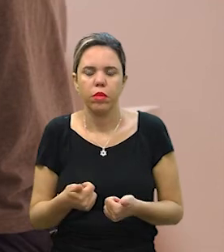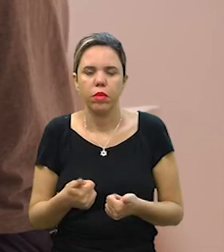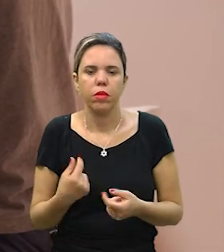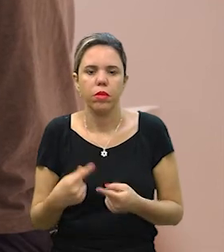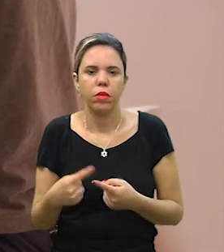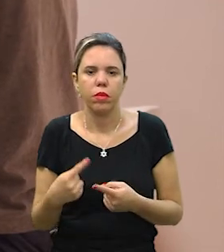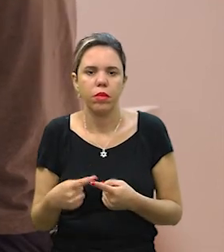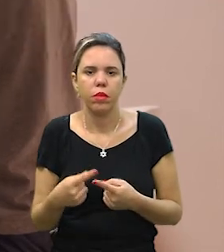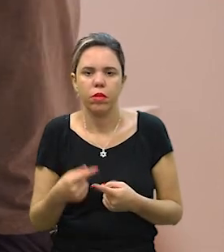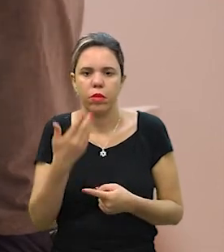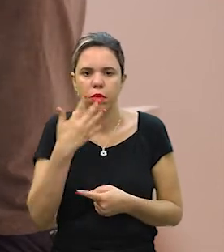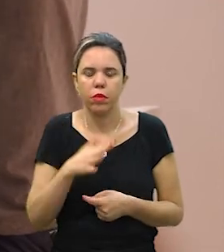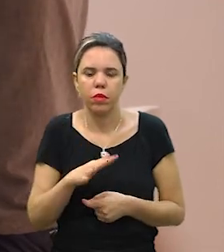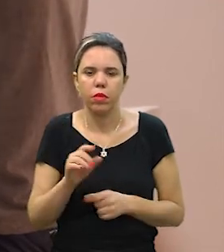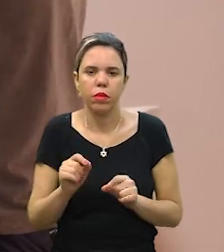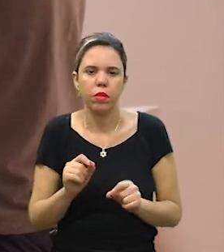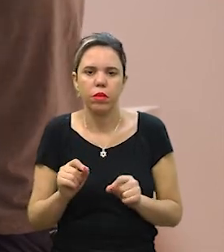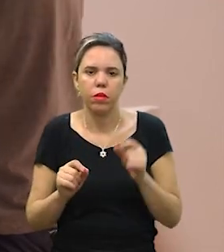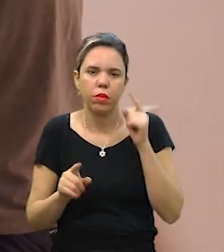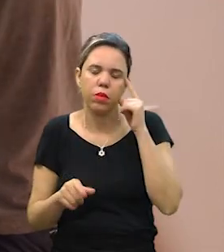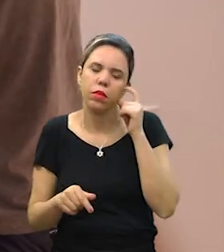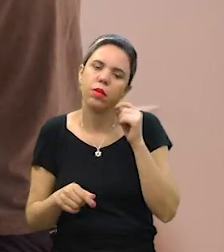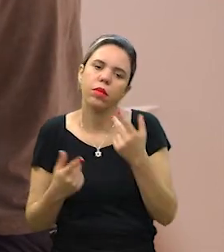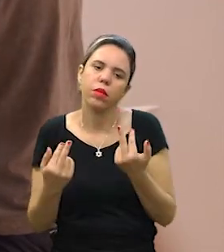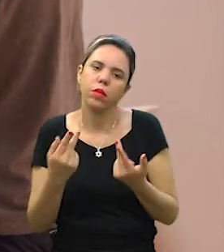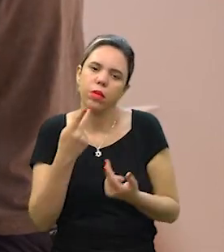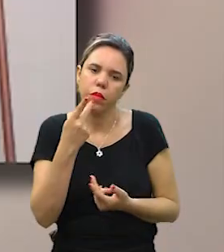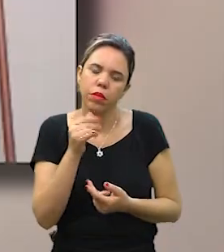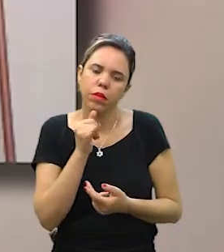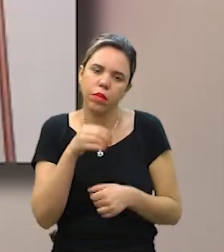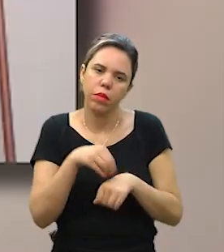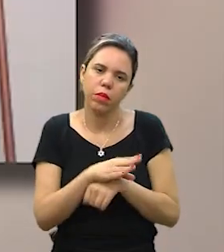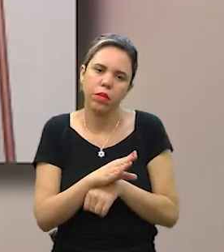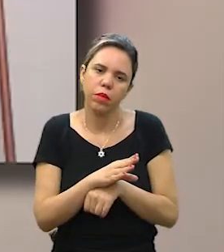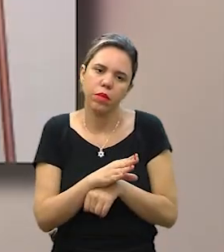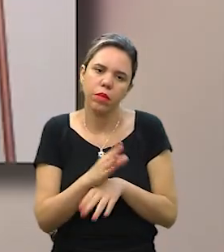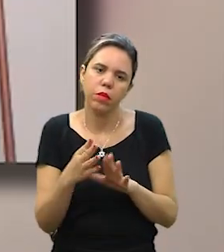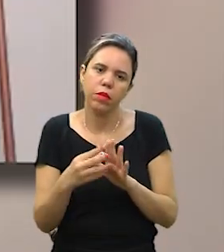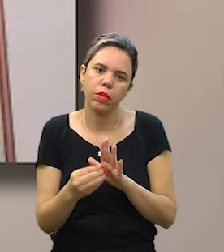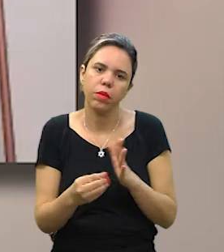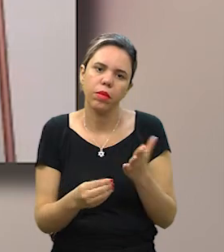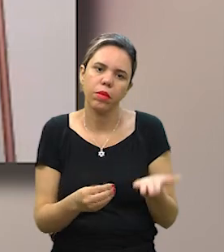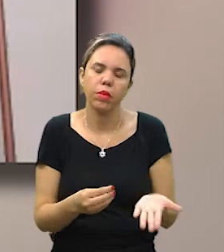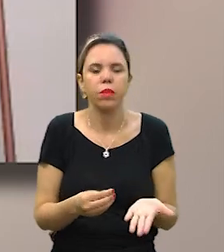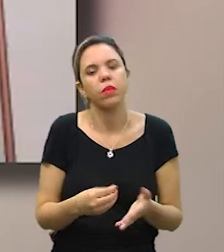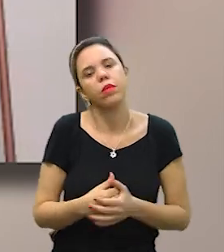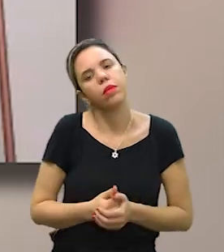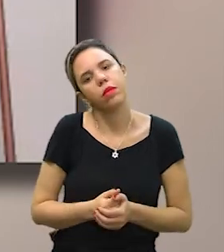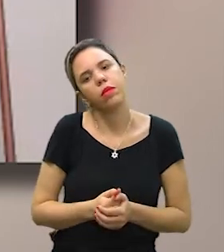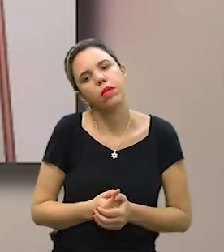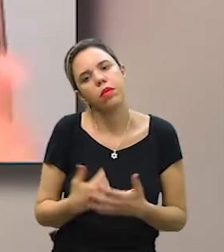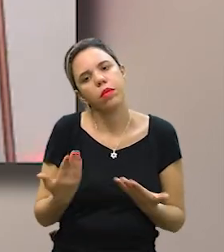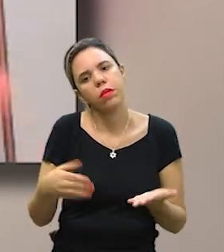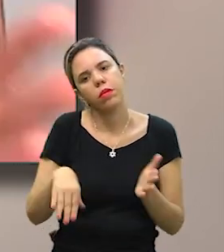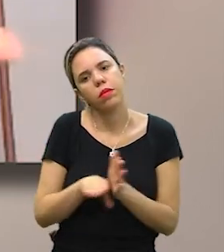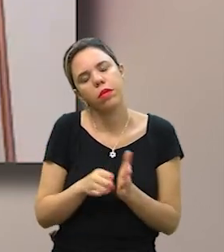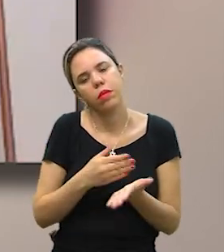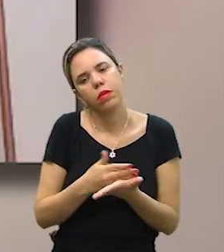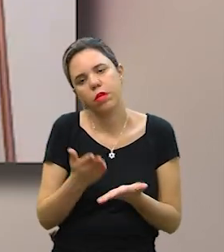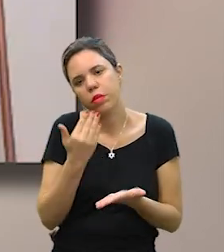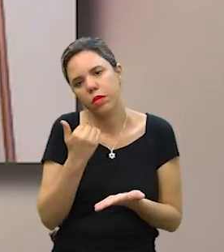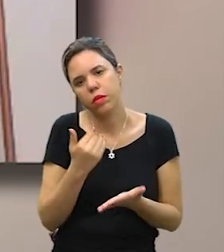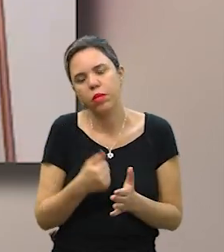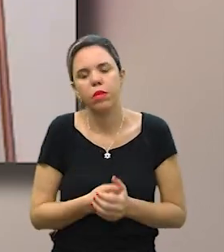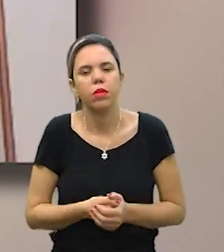saudável, porque a criança, ela é como eu disse, ela é o exemplo, ela vai se espelhar. Então, quando chega o